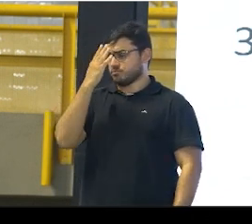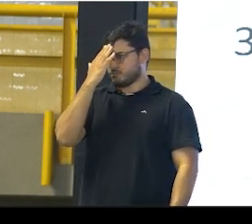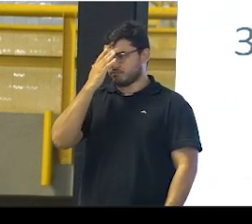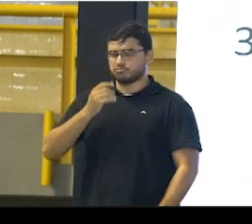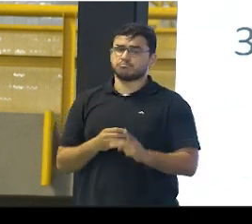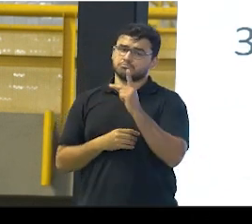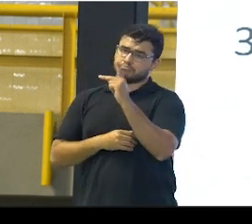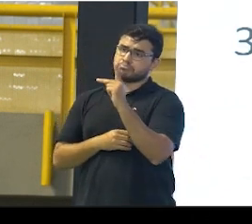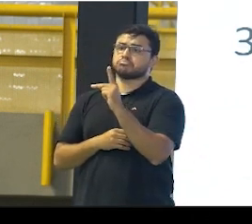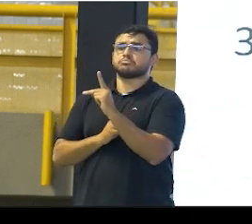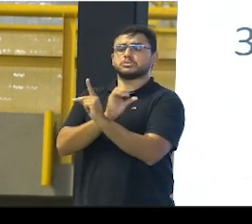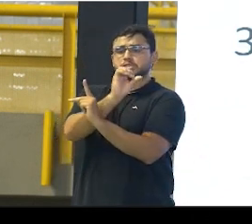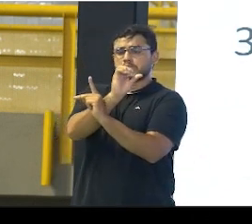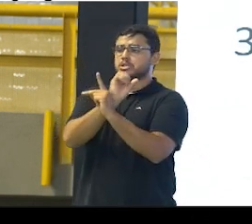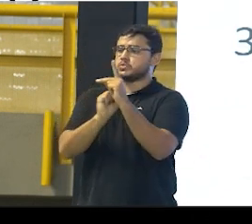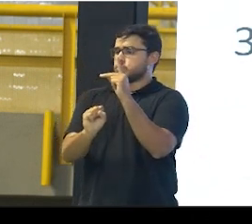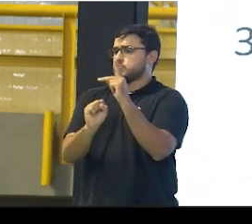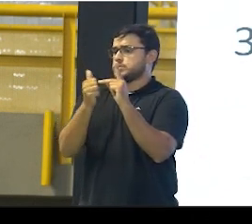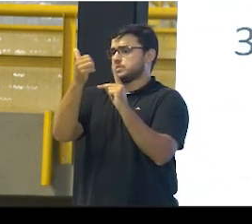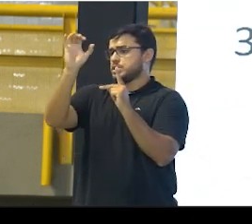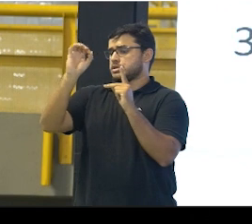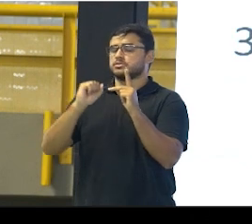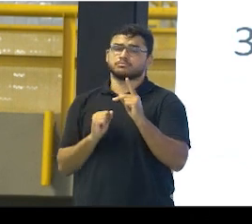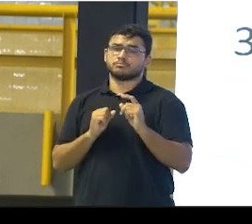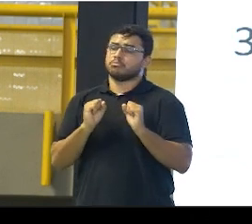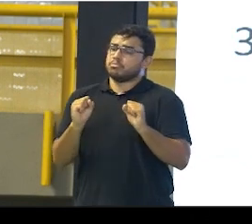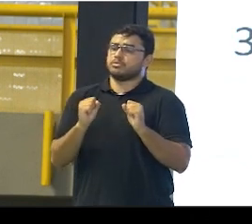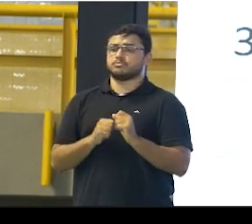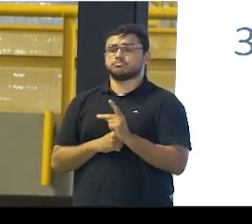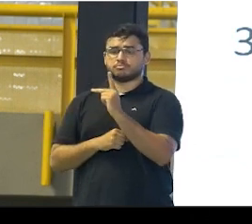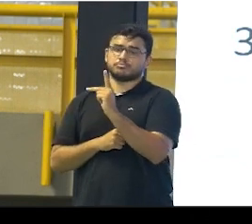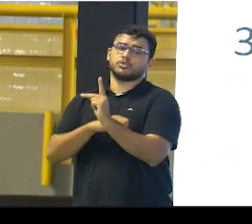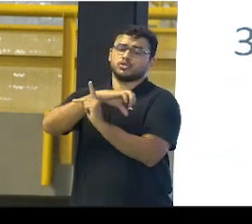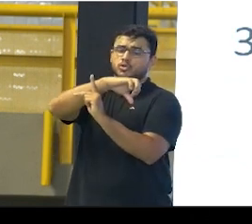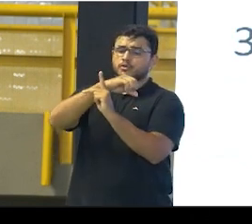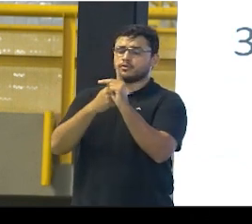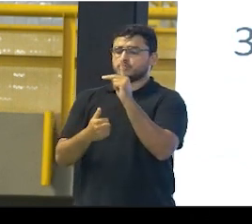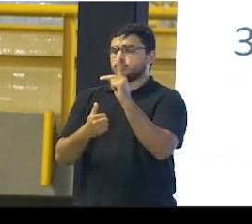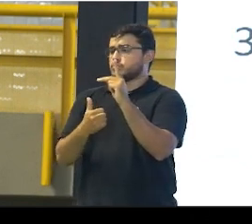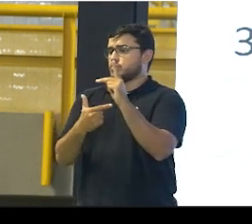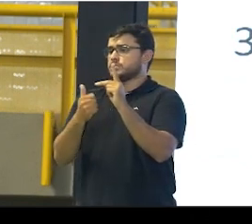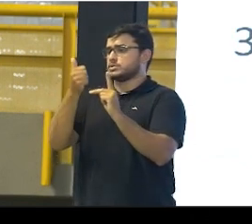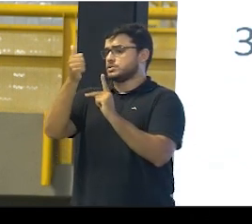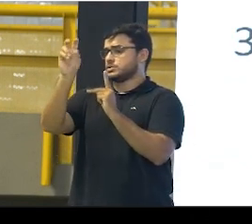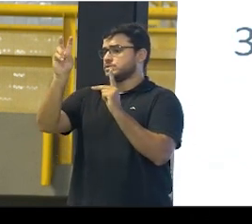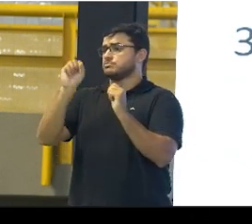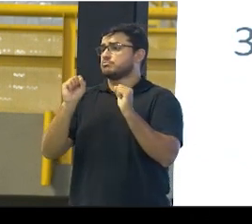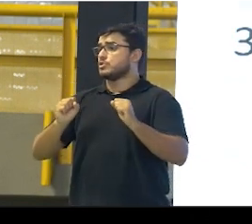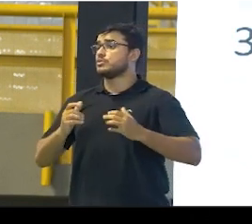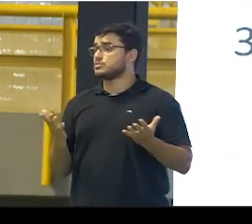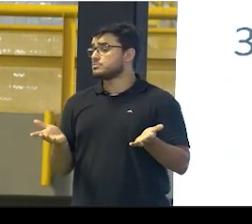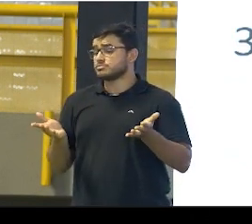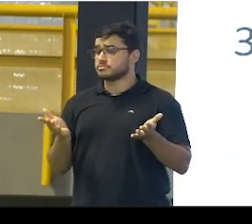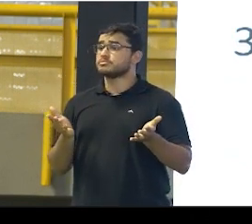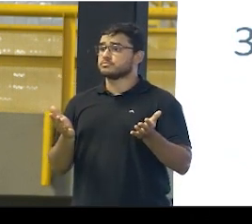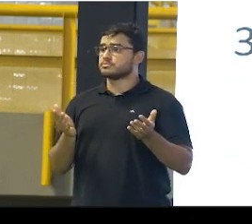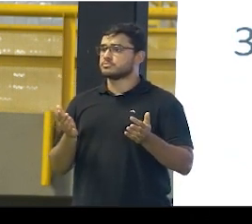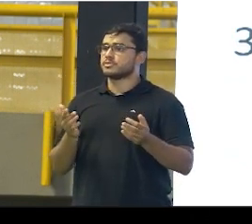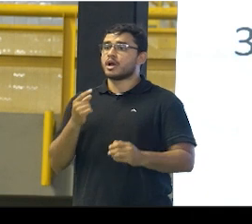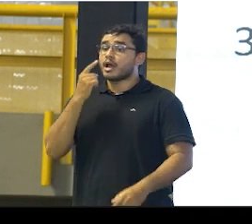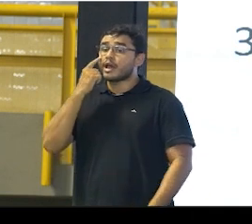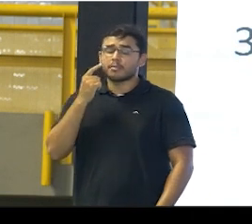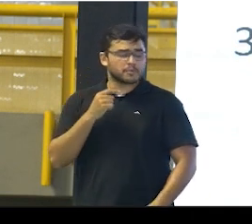4, 5. Mas quando eu digo 3, 4, 5, não é só o 3, 4, 5 mesmo. Pode ser o